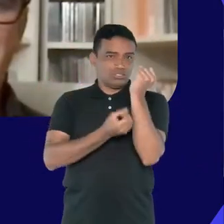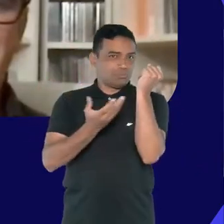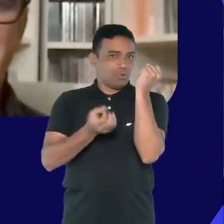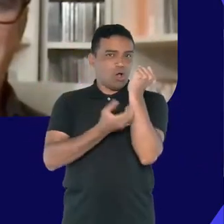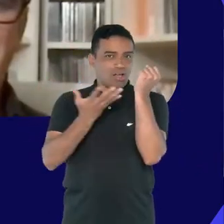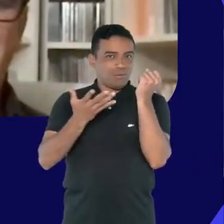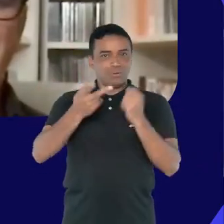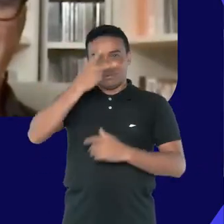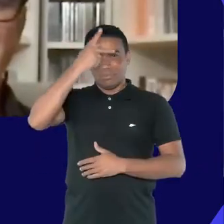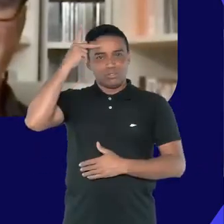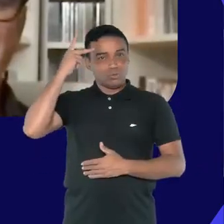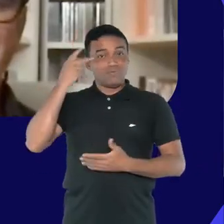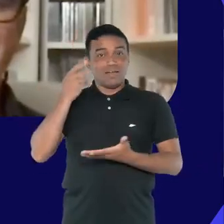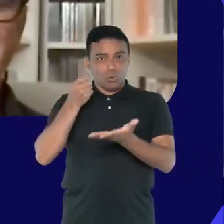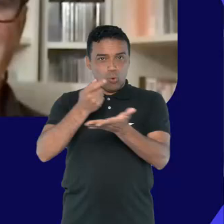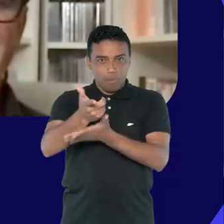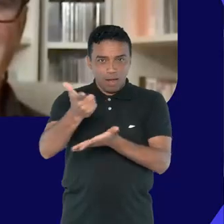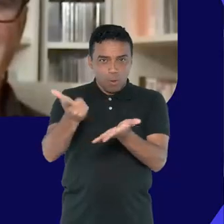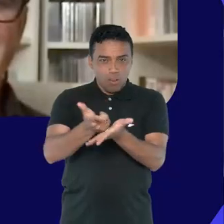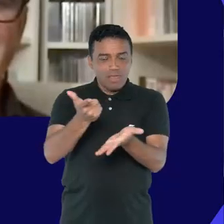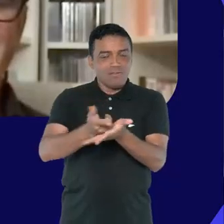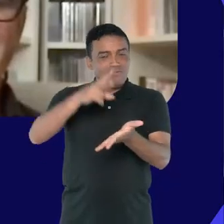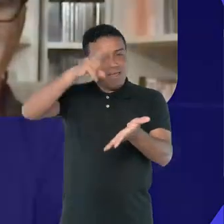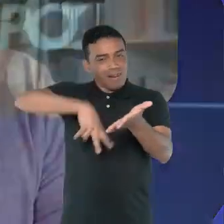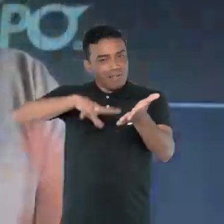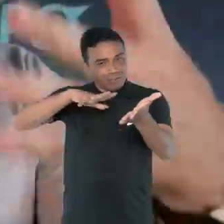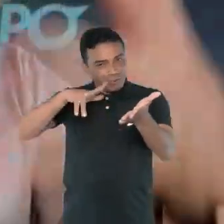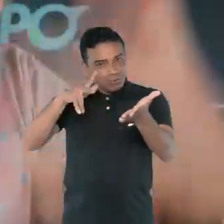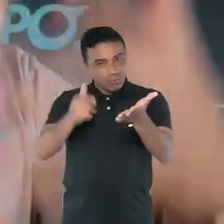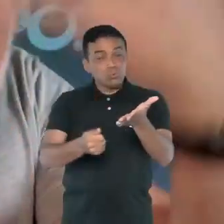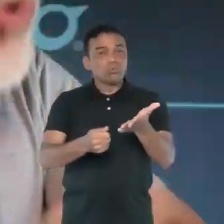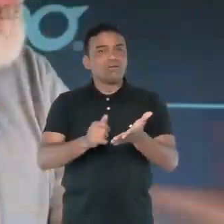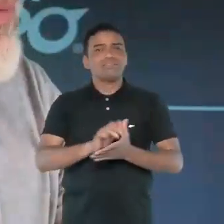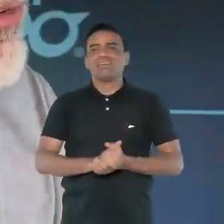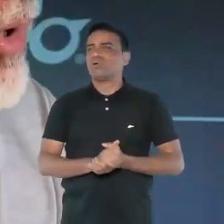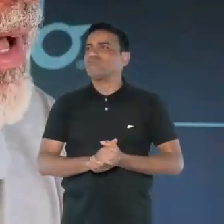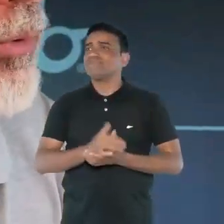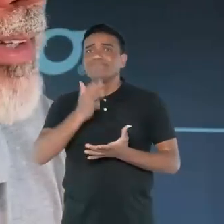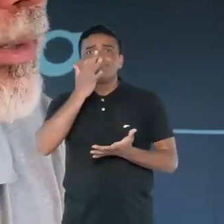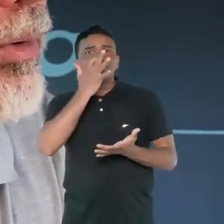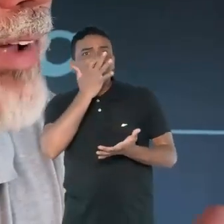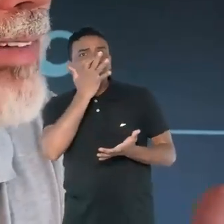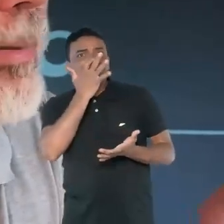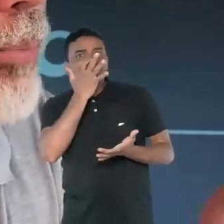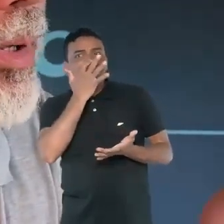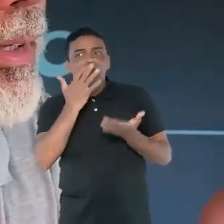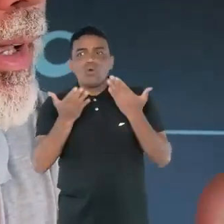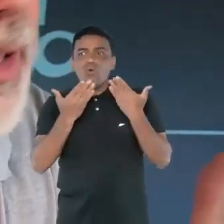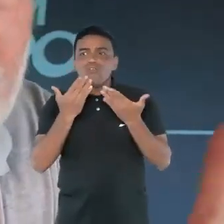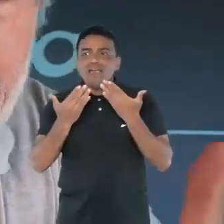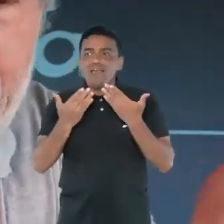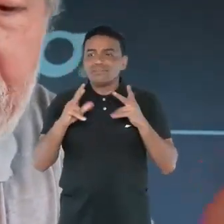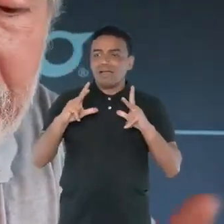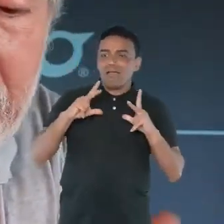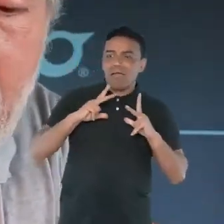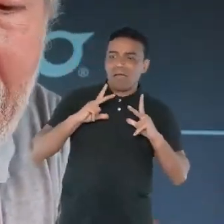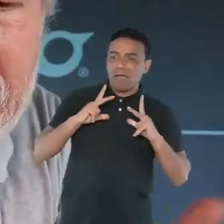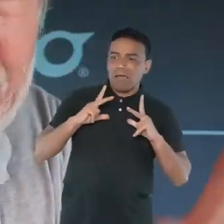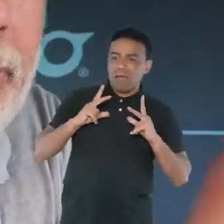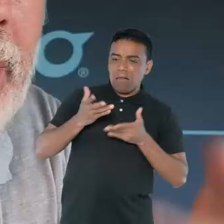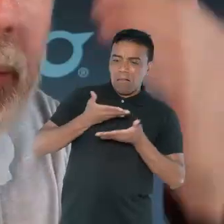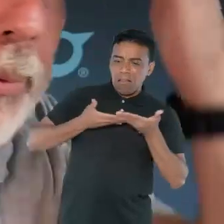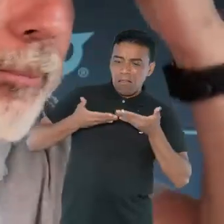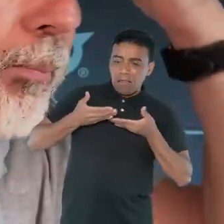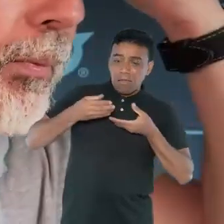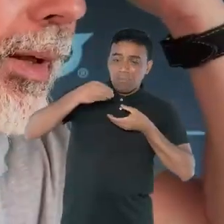o nosso leitor vai adquirir o livro e vai ler tudo, mas eu fiquei muito impressionado nessa conversa, porque eu tive aqui quase